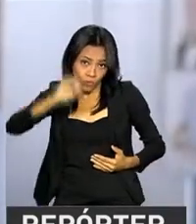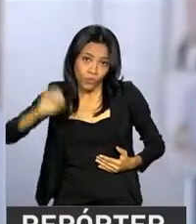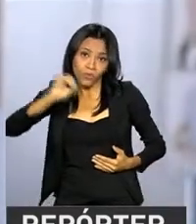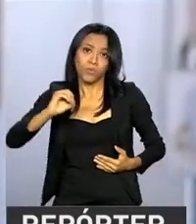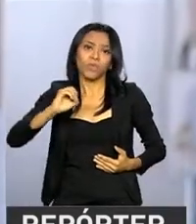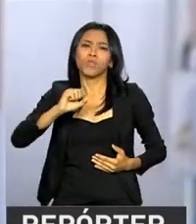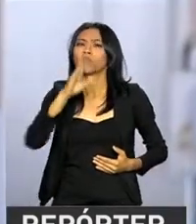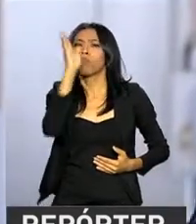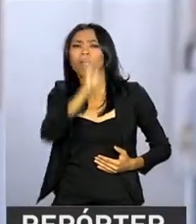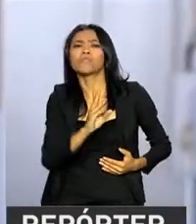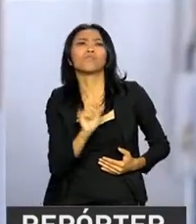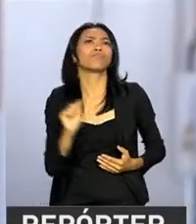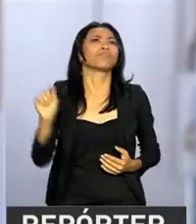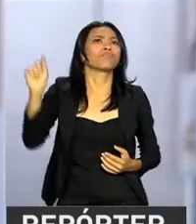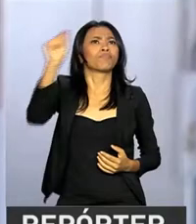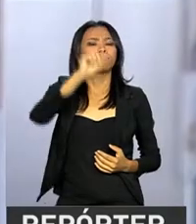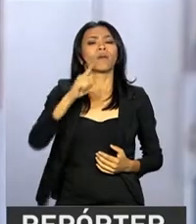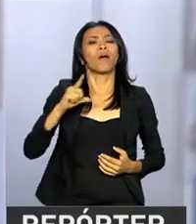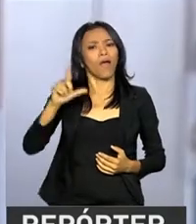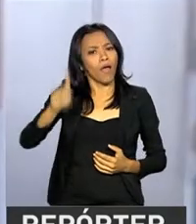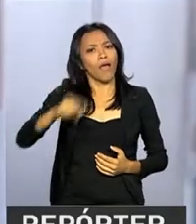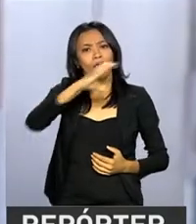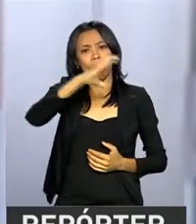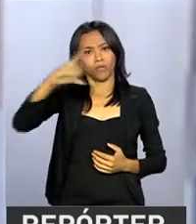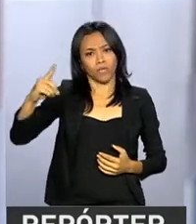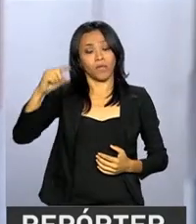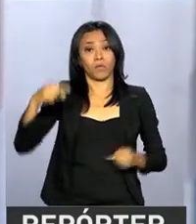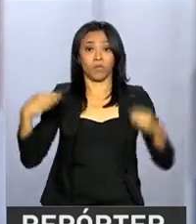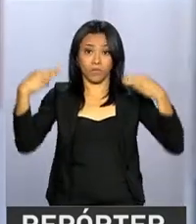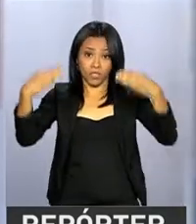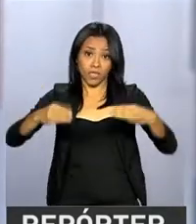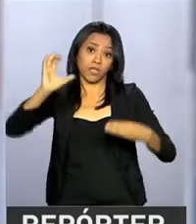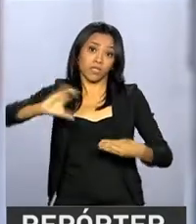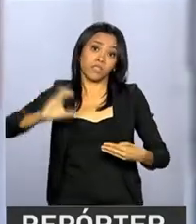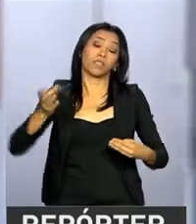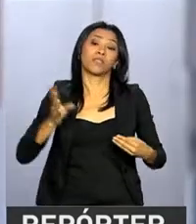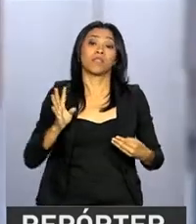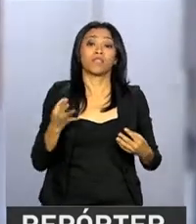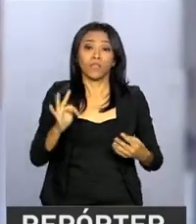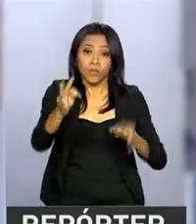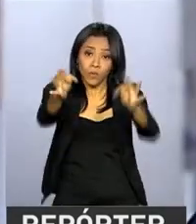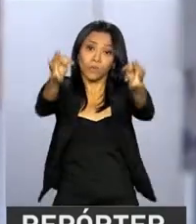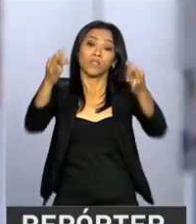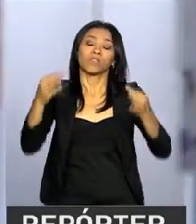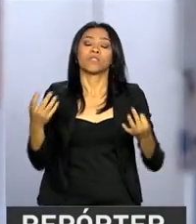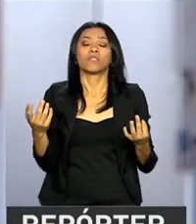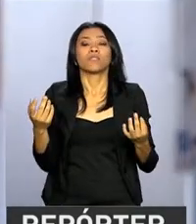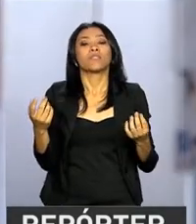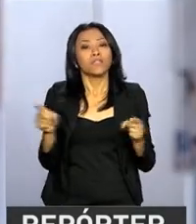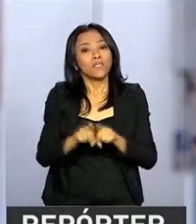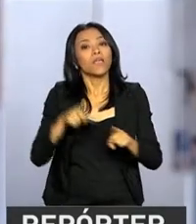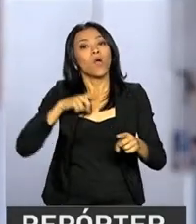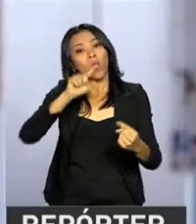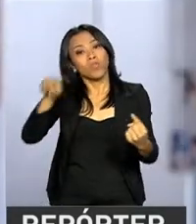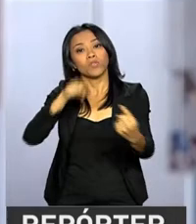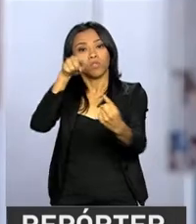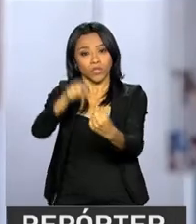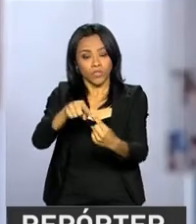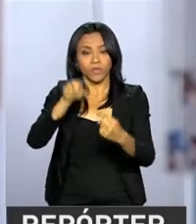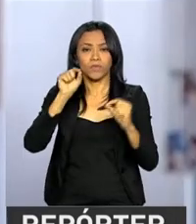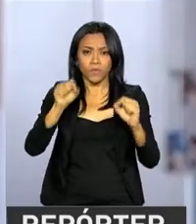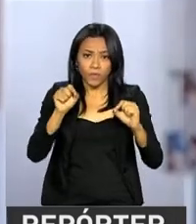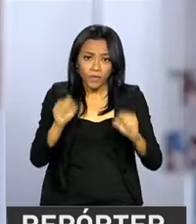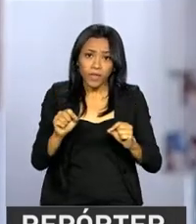todo o Brasil. É coordenada pelo Ministério da Ciência, Tecnologia, Inovações e Comunicações e tem o objetivo aí